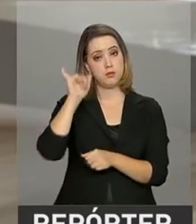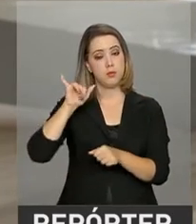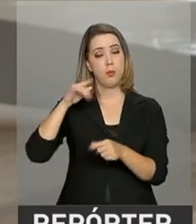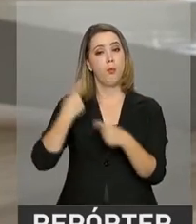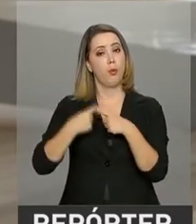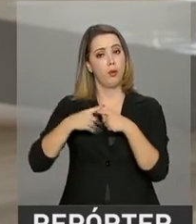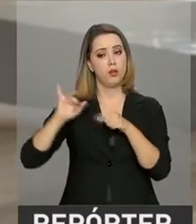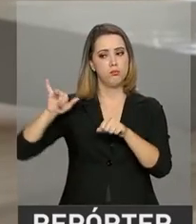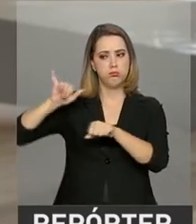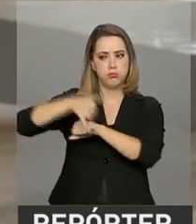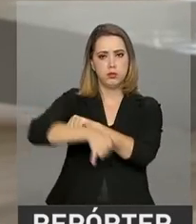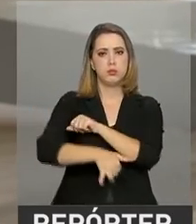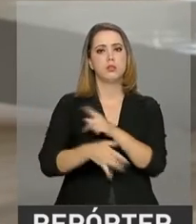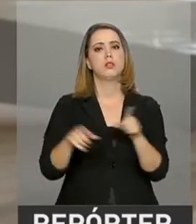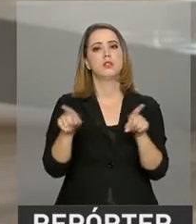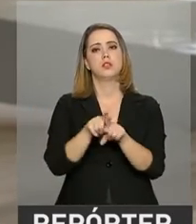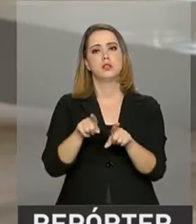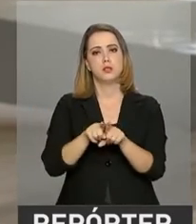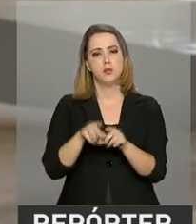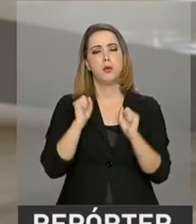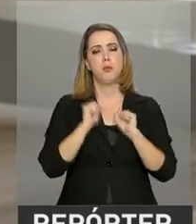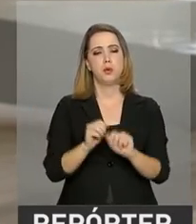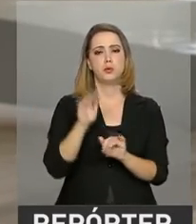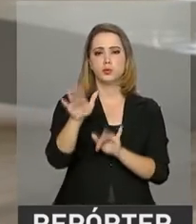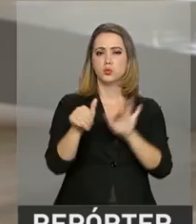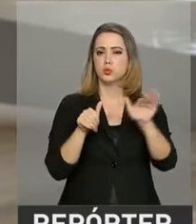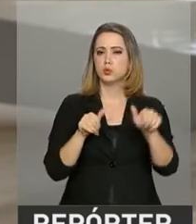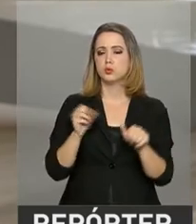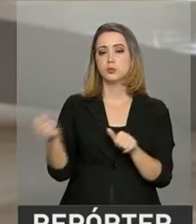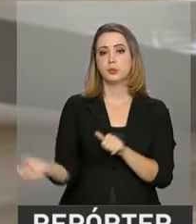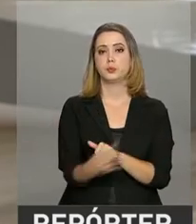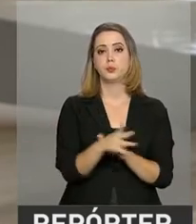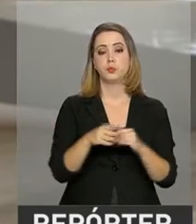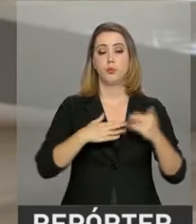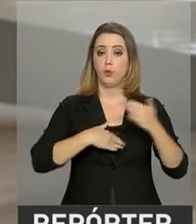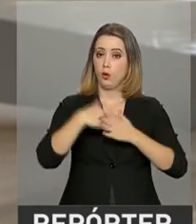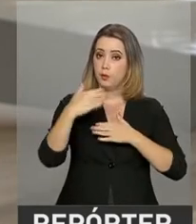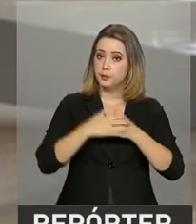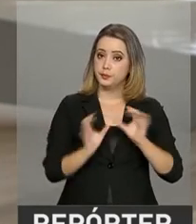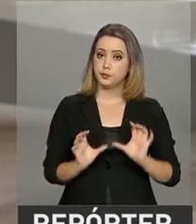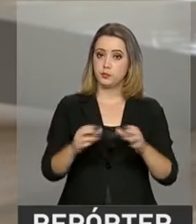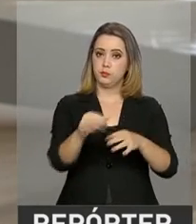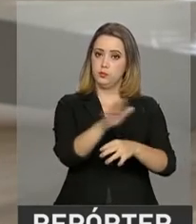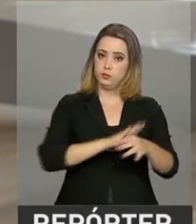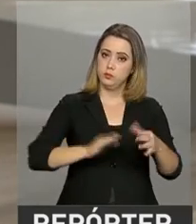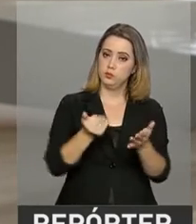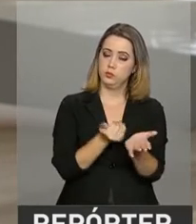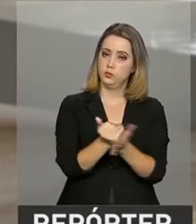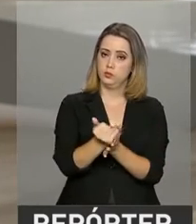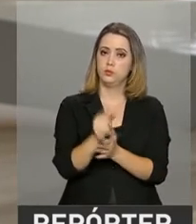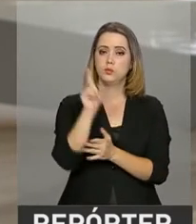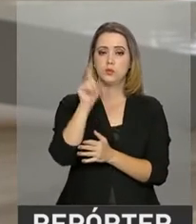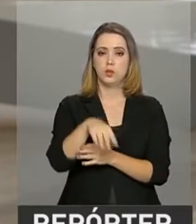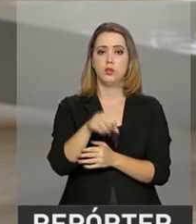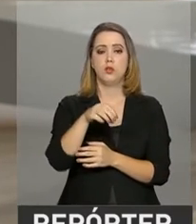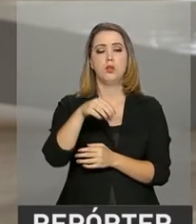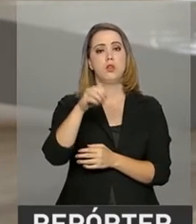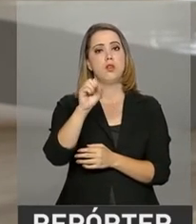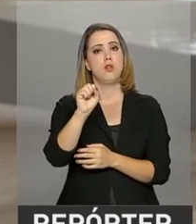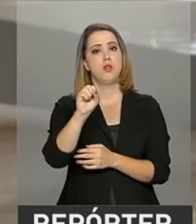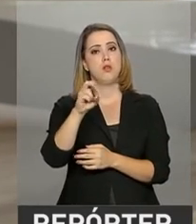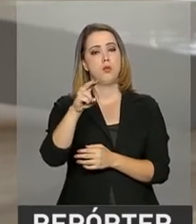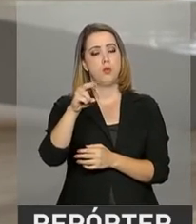pode convocar novos profissionais para integrar essa equipe inicial o cenipa é ligado à aeronáutica